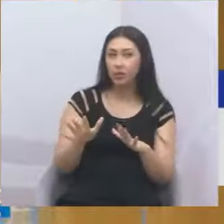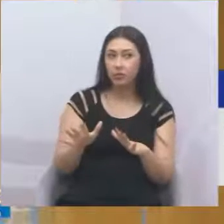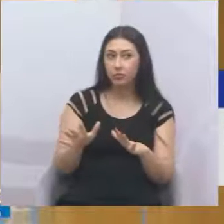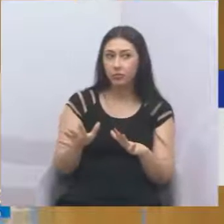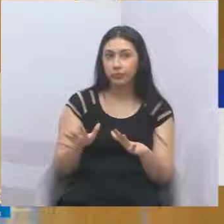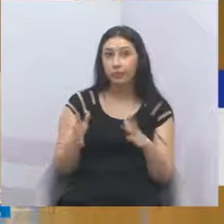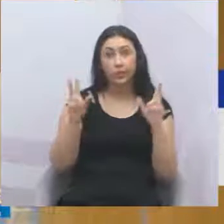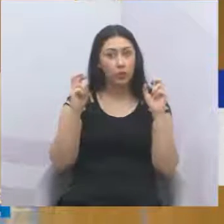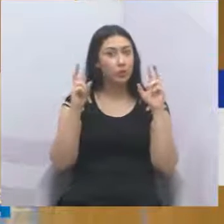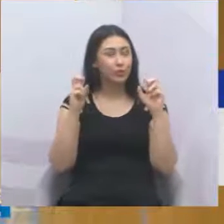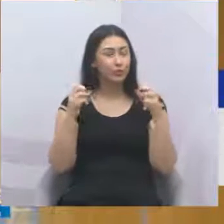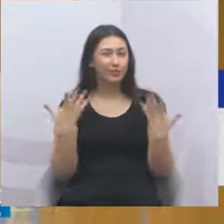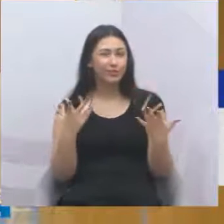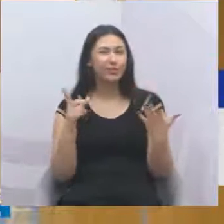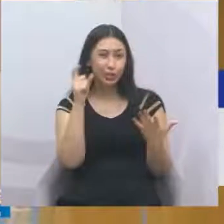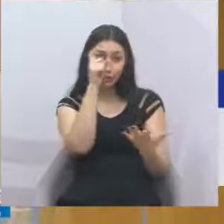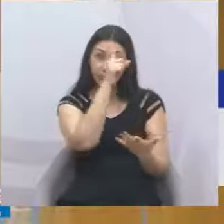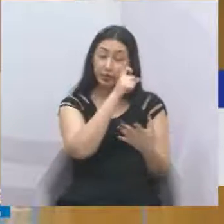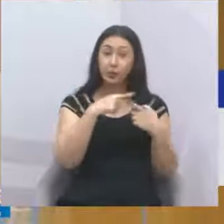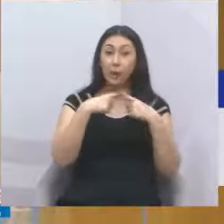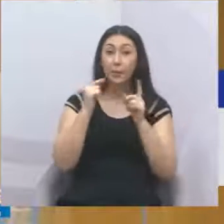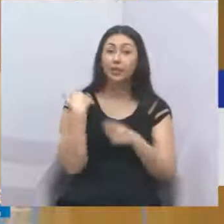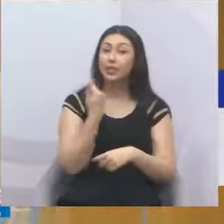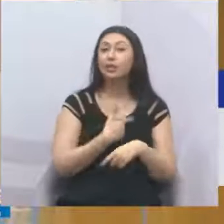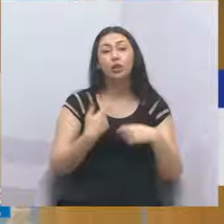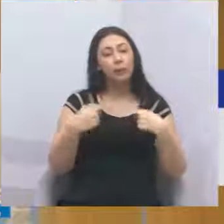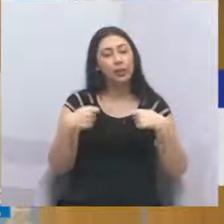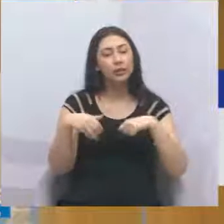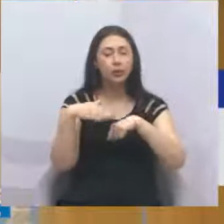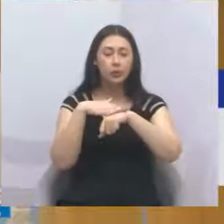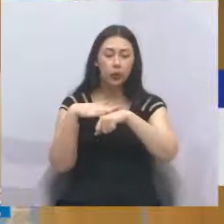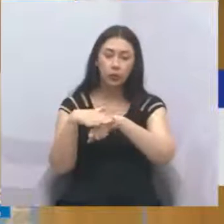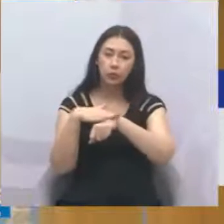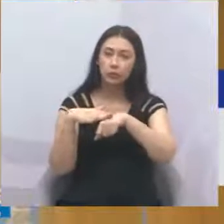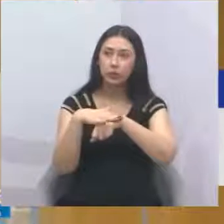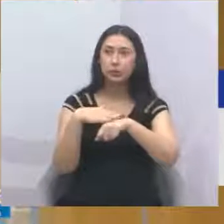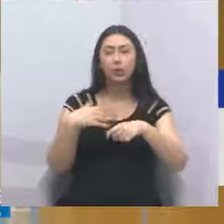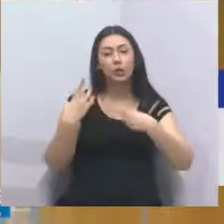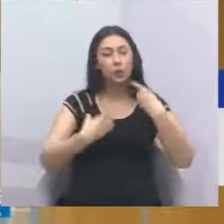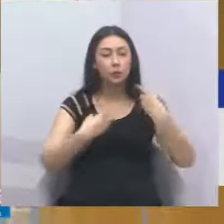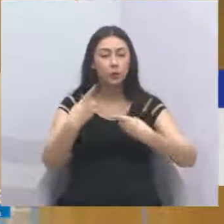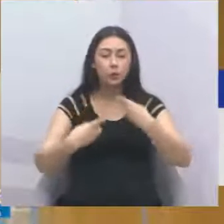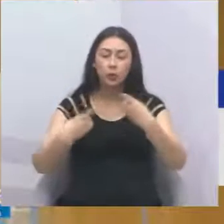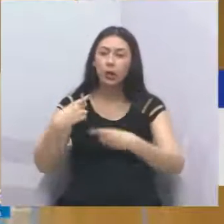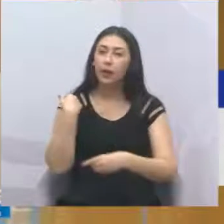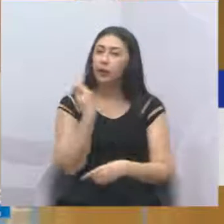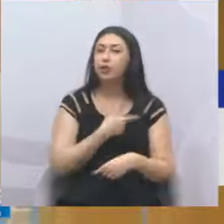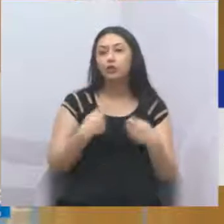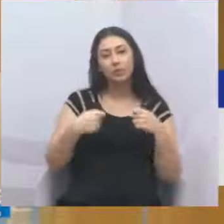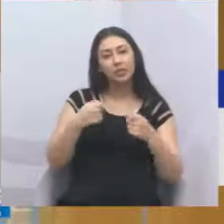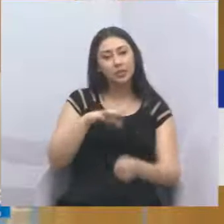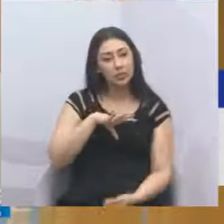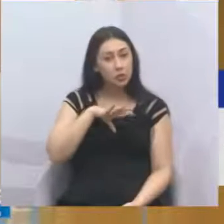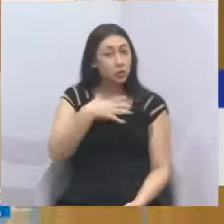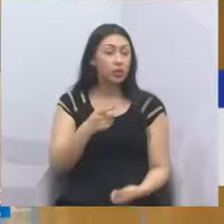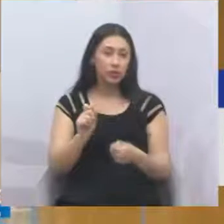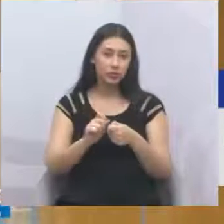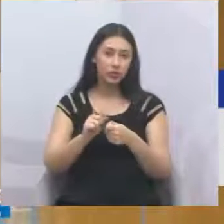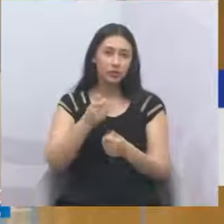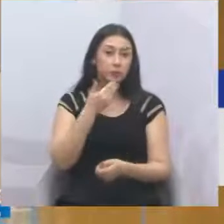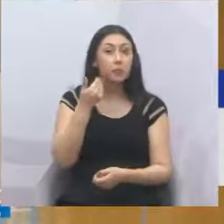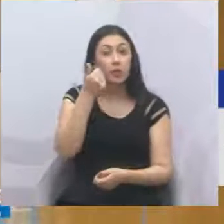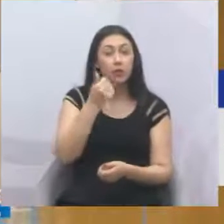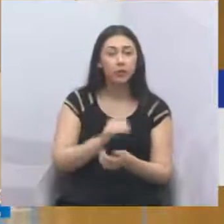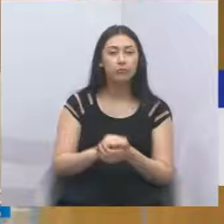tema polêmico, mas nós não podemos fugir dessas discussões. Nós temos que ter coragem para fazer o que é melhor para